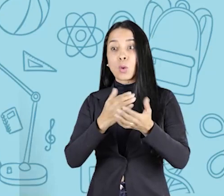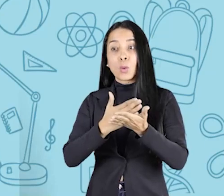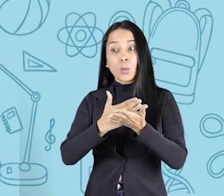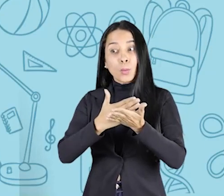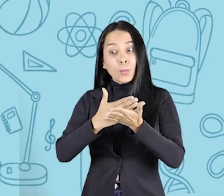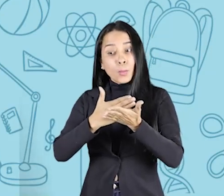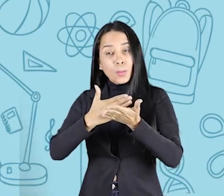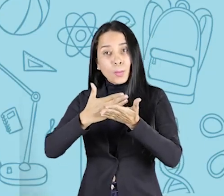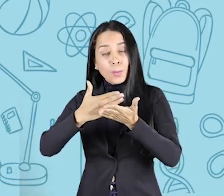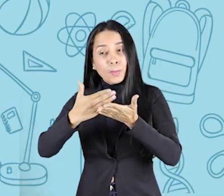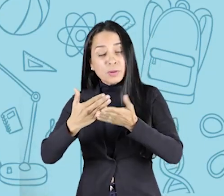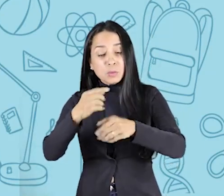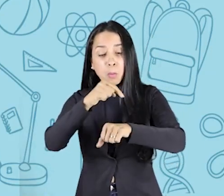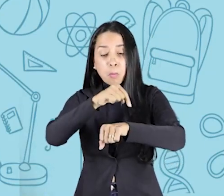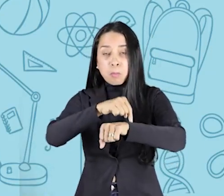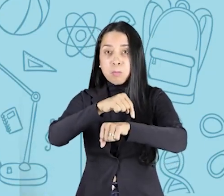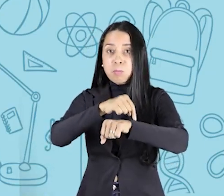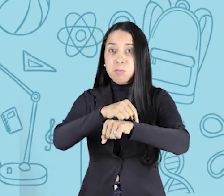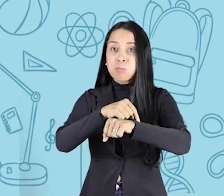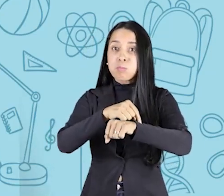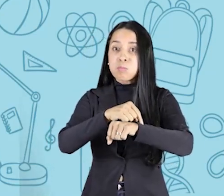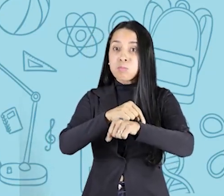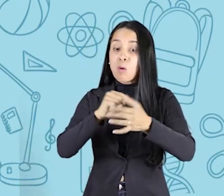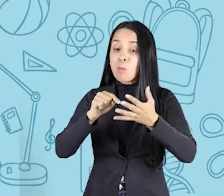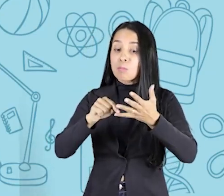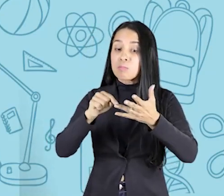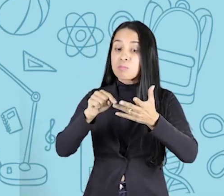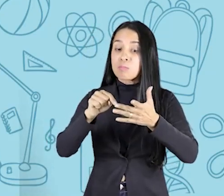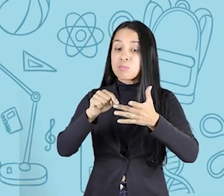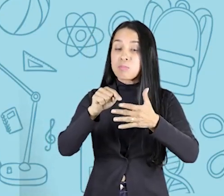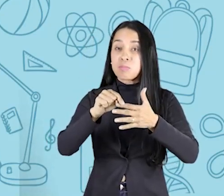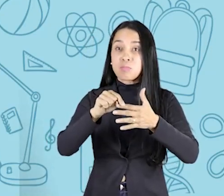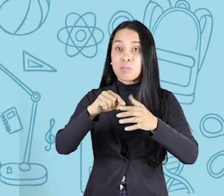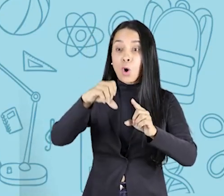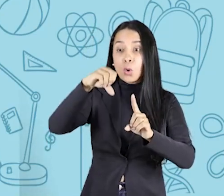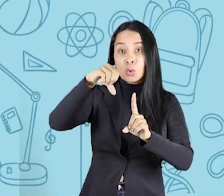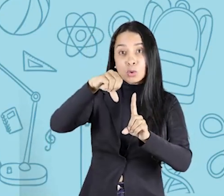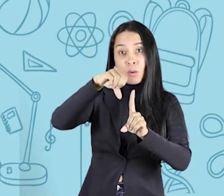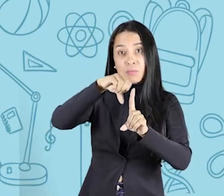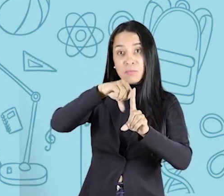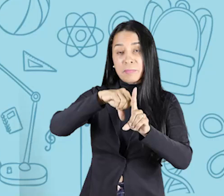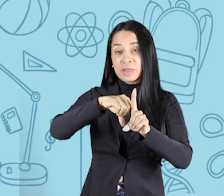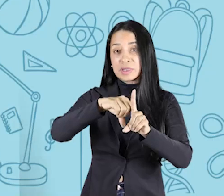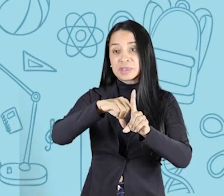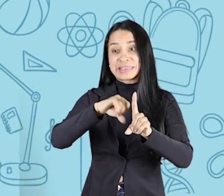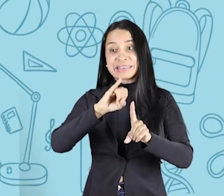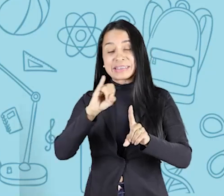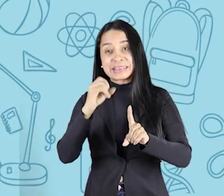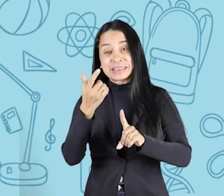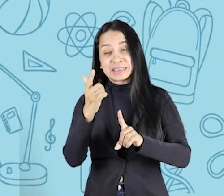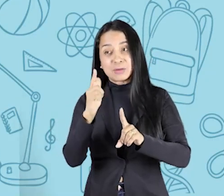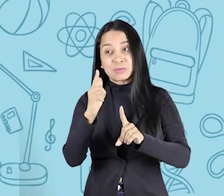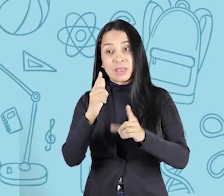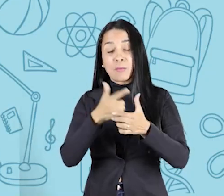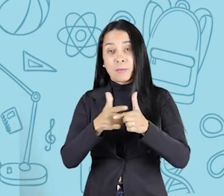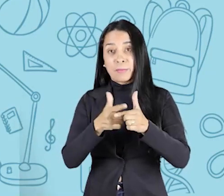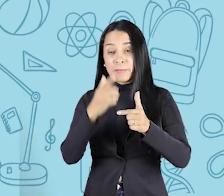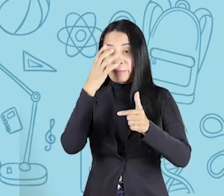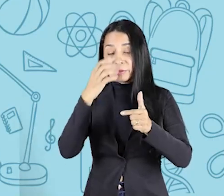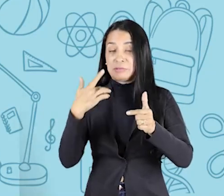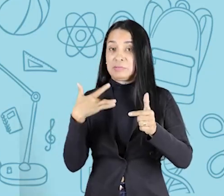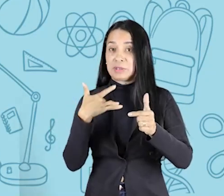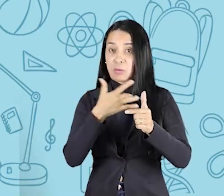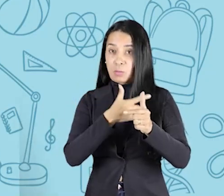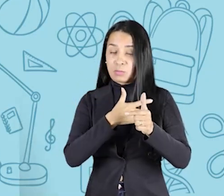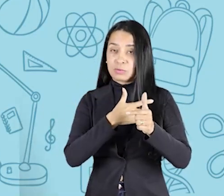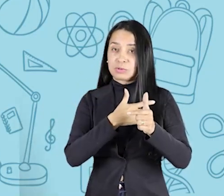iniciou-se uma contagem de tempo. Geralmente o período é de 9 meses, né? Se não houver nenhum problema de saúde, nem demais intercorrências. Então, a